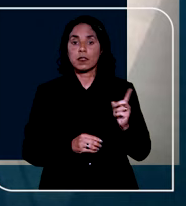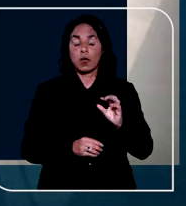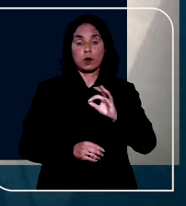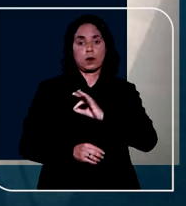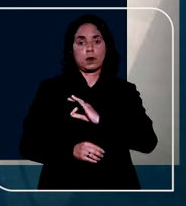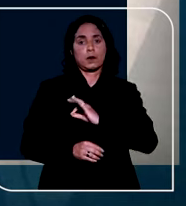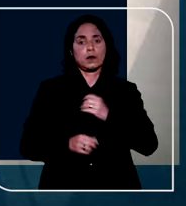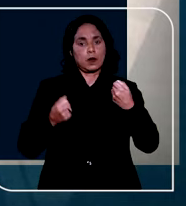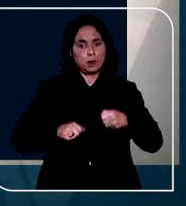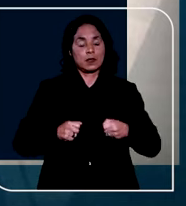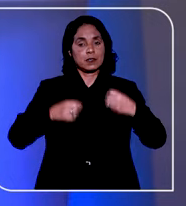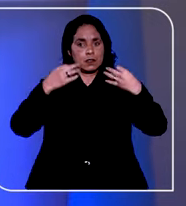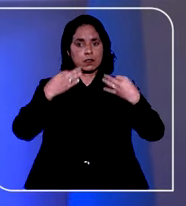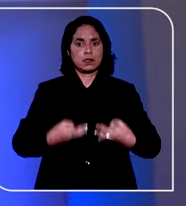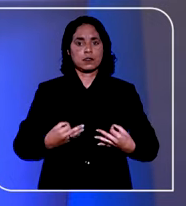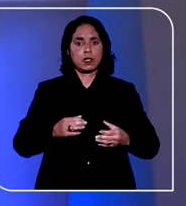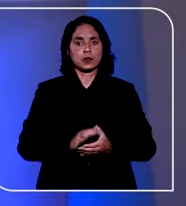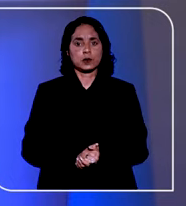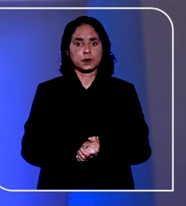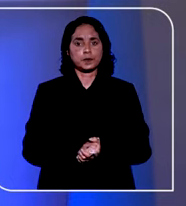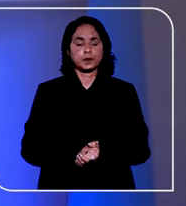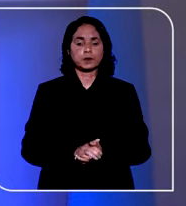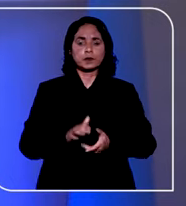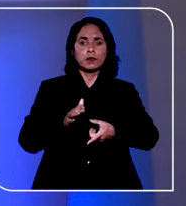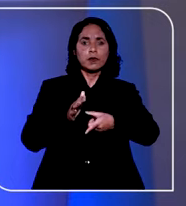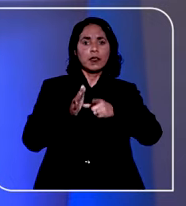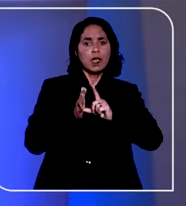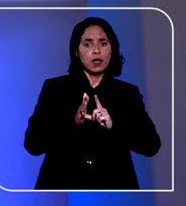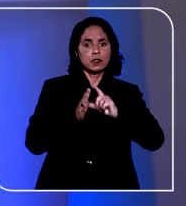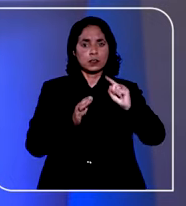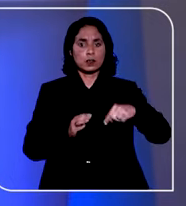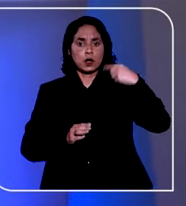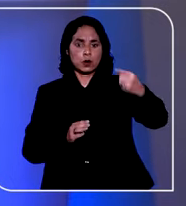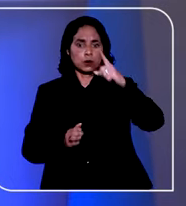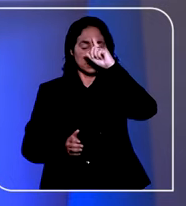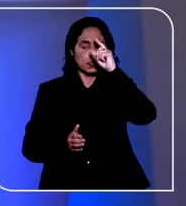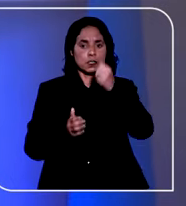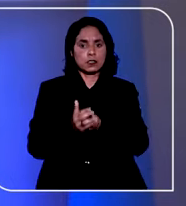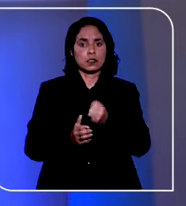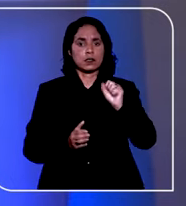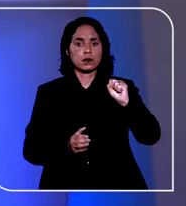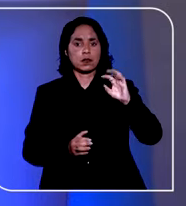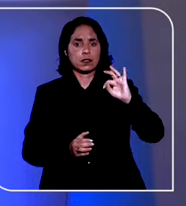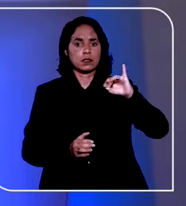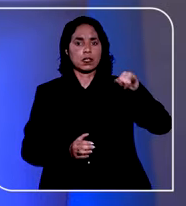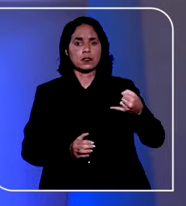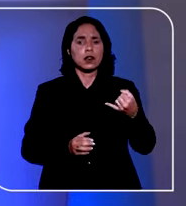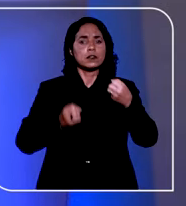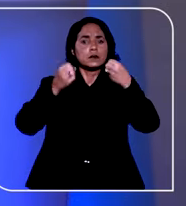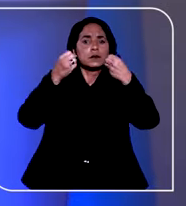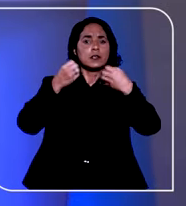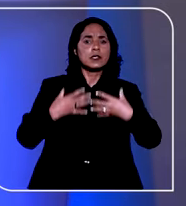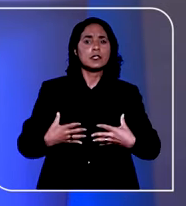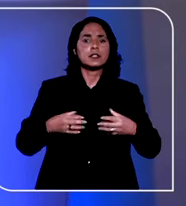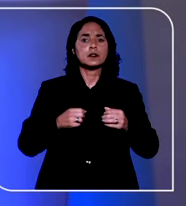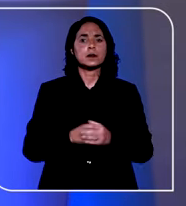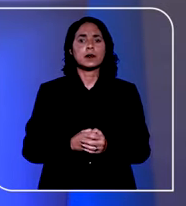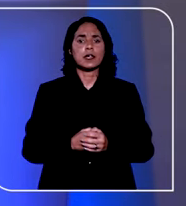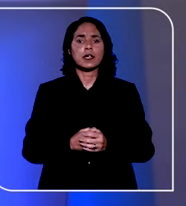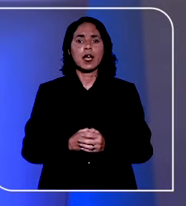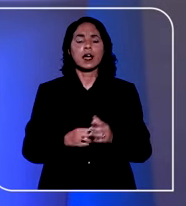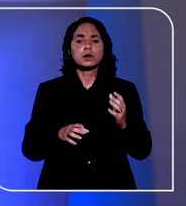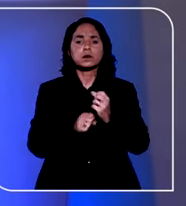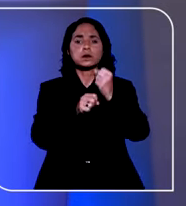mera atitude suspeita antes de Daros a próxima decisão do STJ vamos a uma explicação sobre